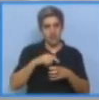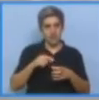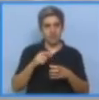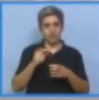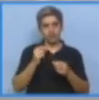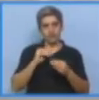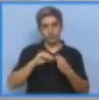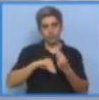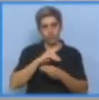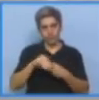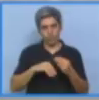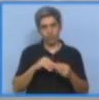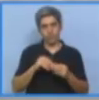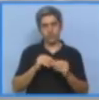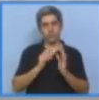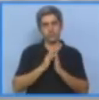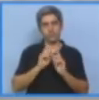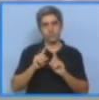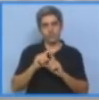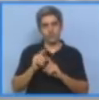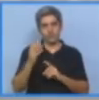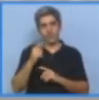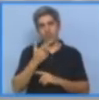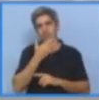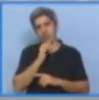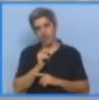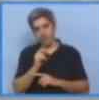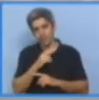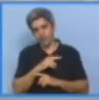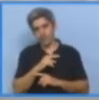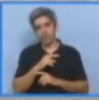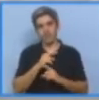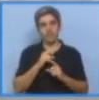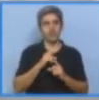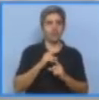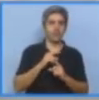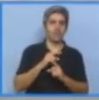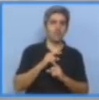um bocadinho mista com sacerdotes da Diocese de Évora, da Arquidiocese de Évora.